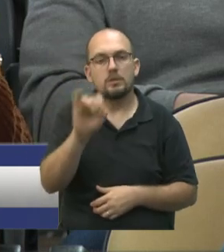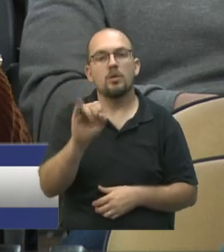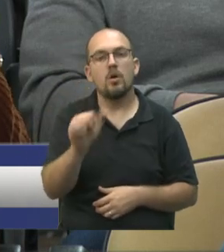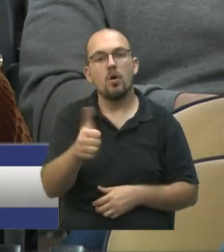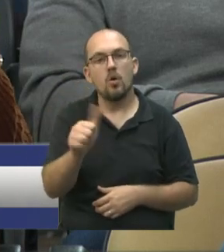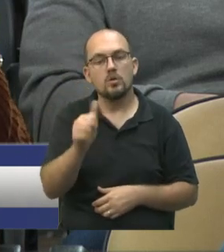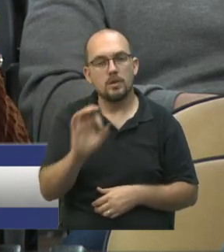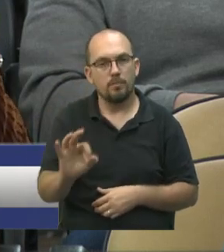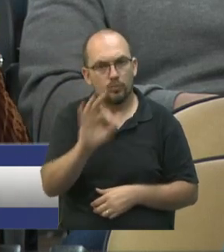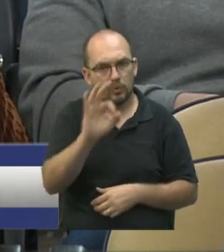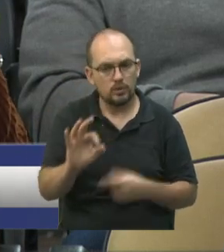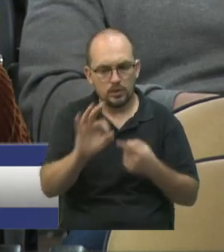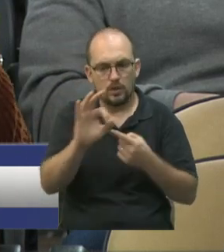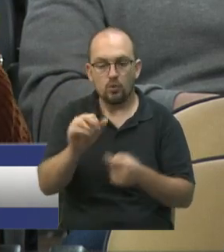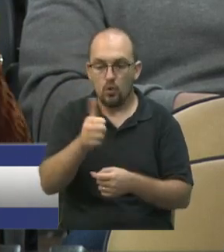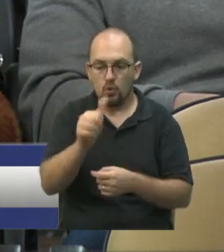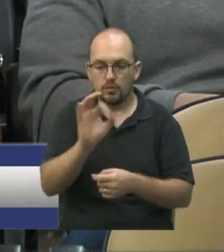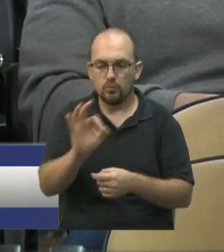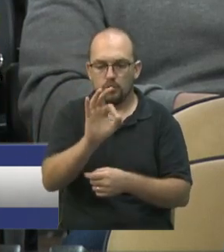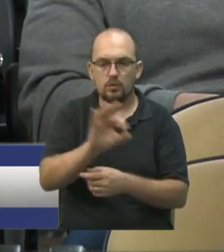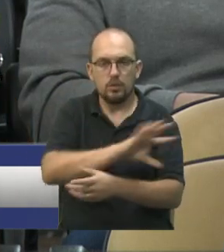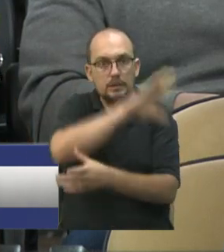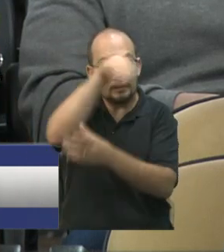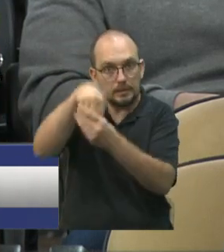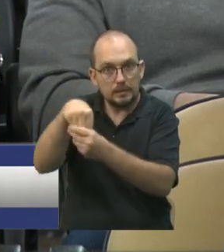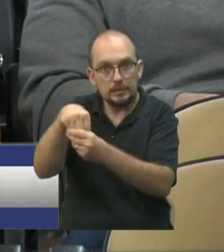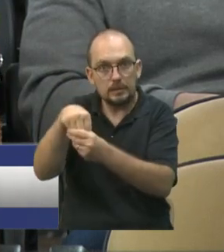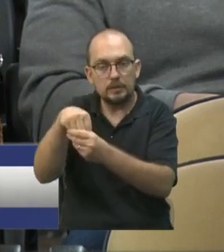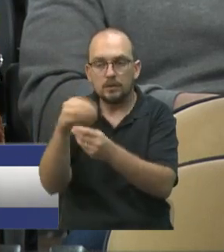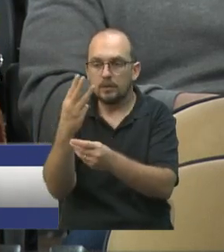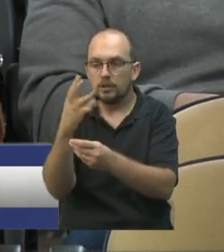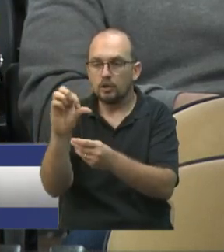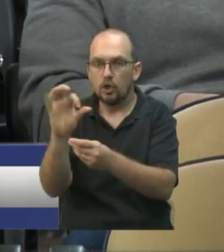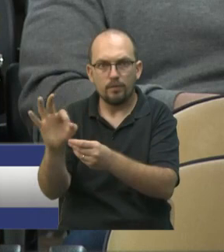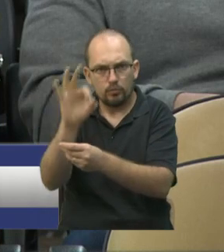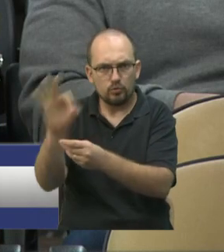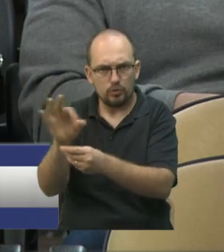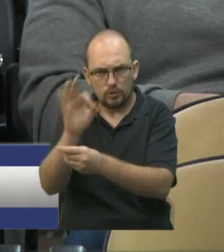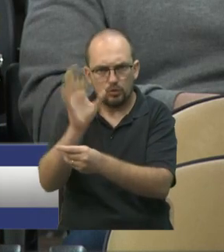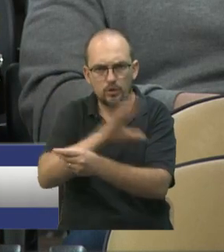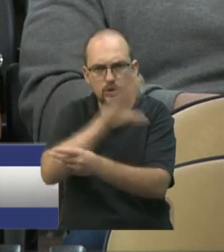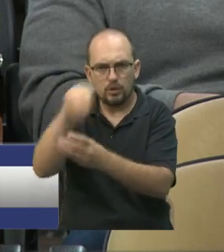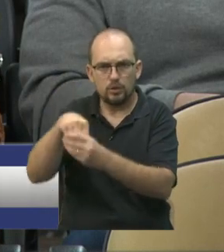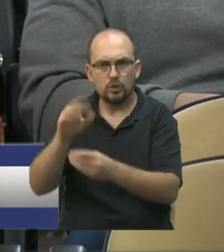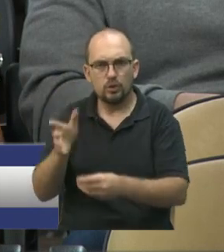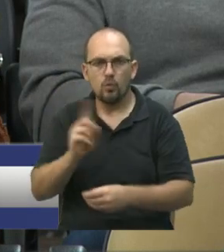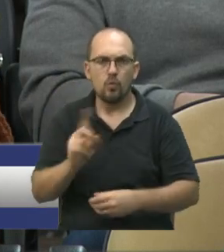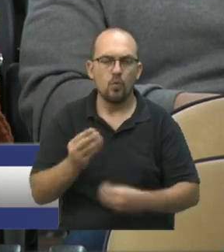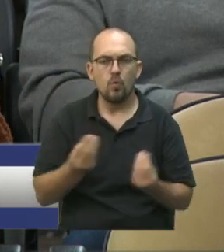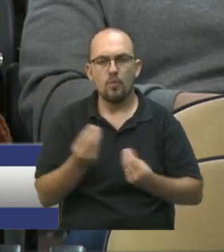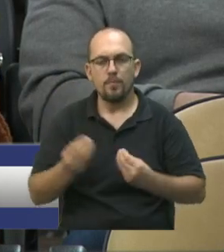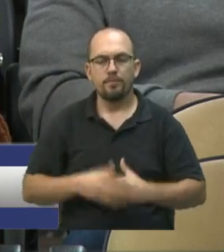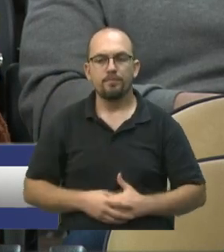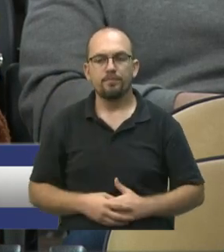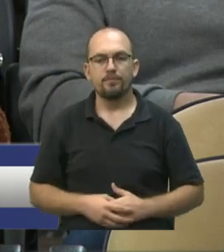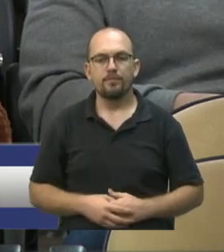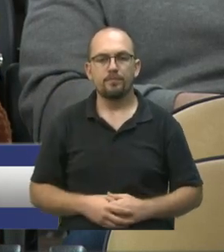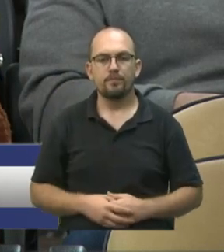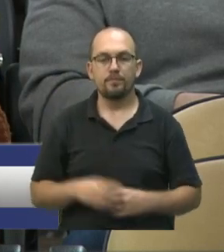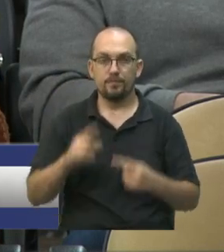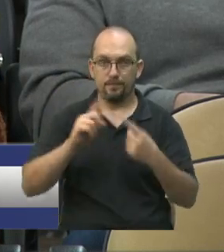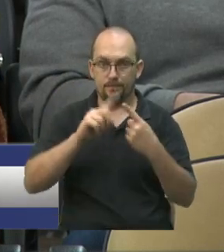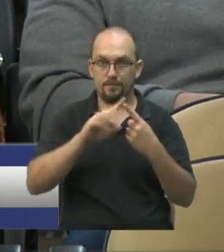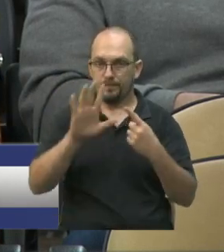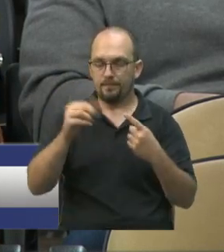11% estão previstos já dentro desse percentual de 39%, que é a previsão de gasto. Aí, só um minuto que eu anotei